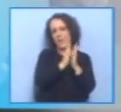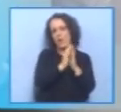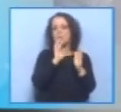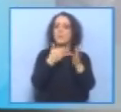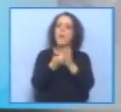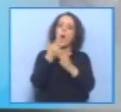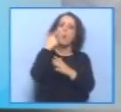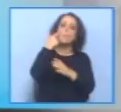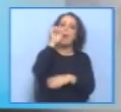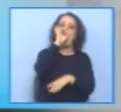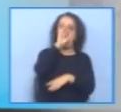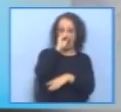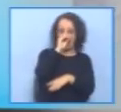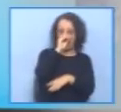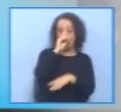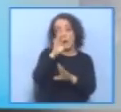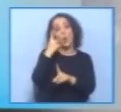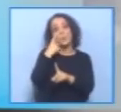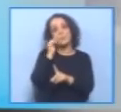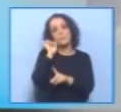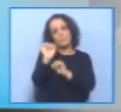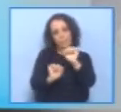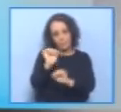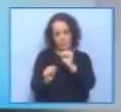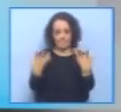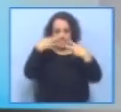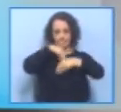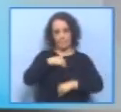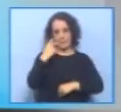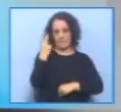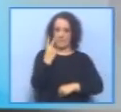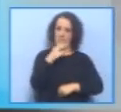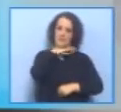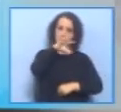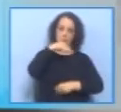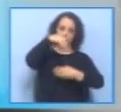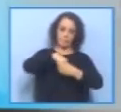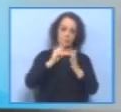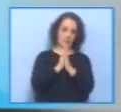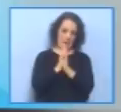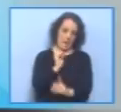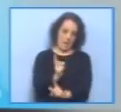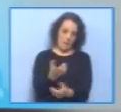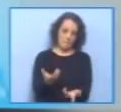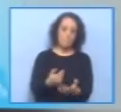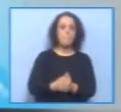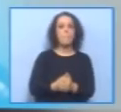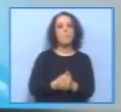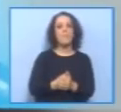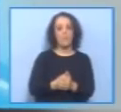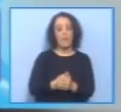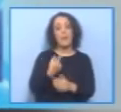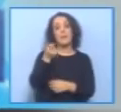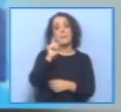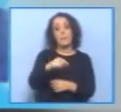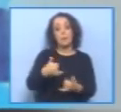conhecimento. E, portanto, o conhecimento da vivência, do sentido de viver da família em Igreja. Portanto, e